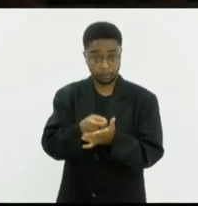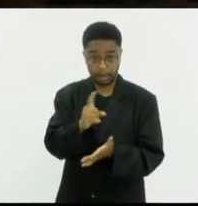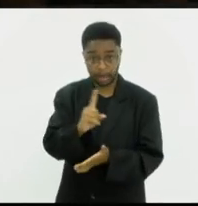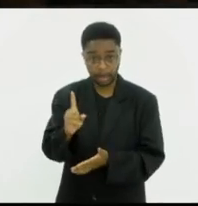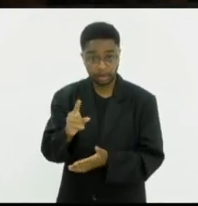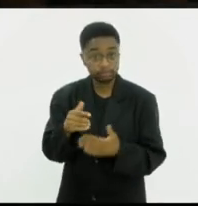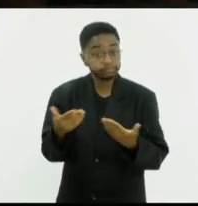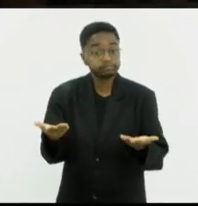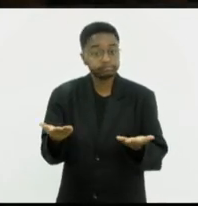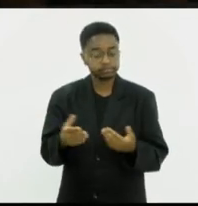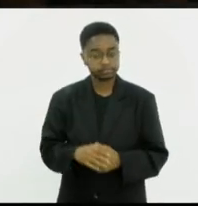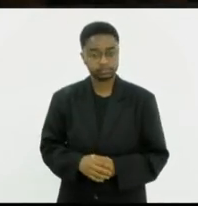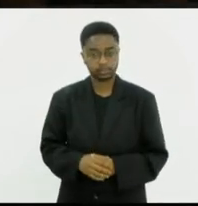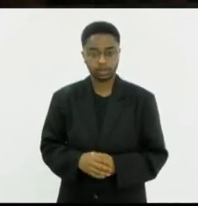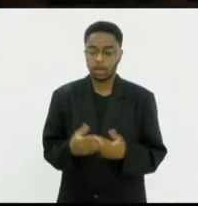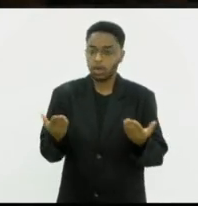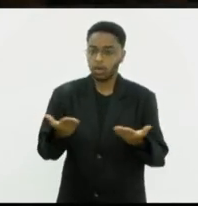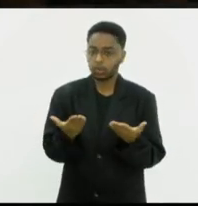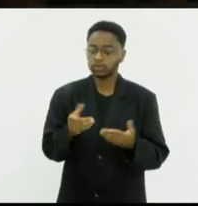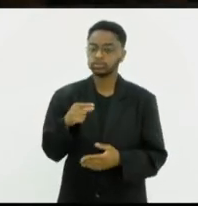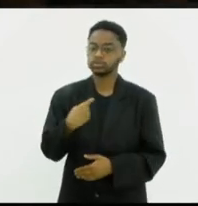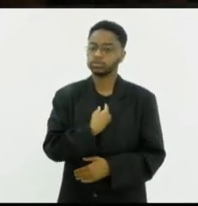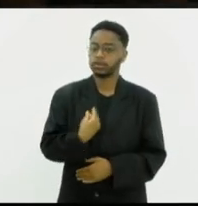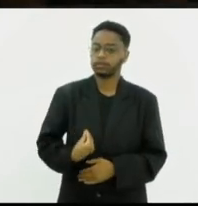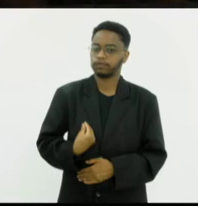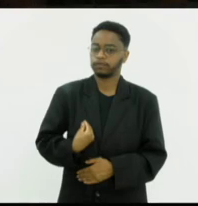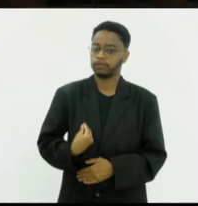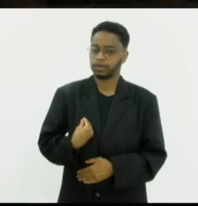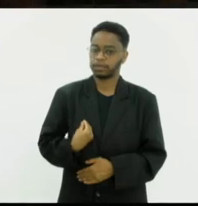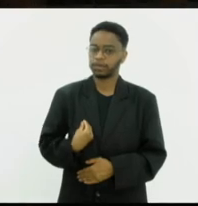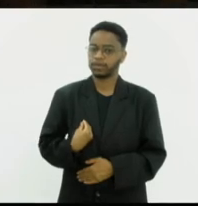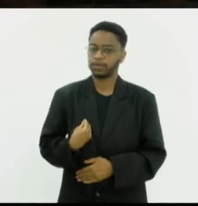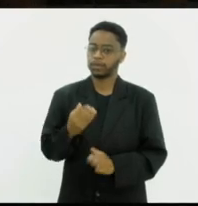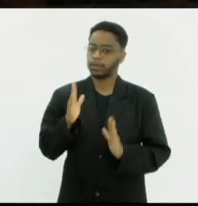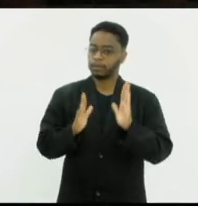Então, hoje, nós vivemos uma situação